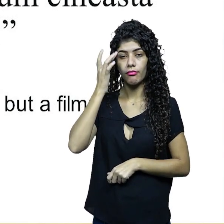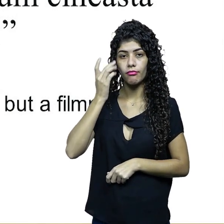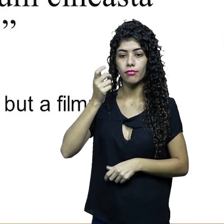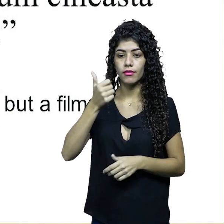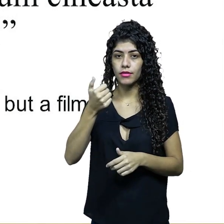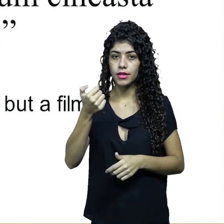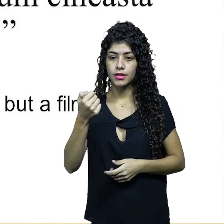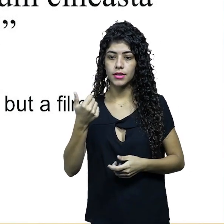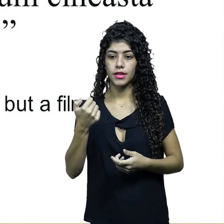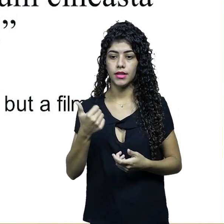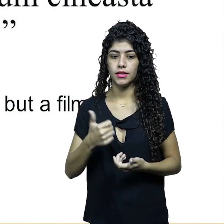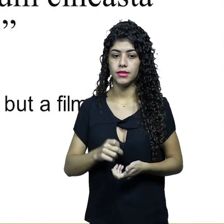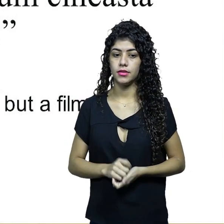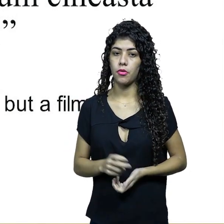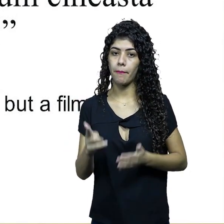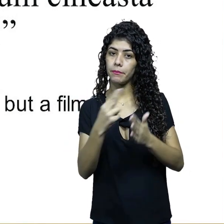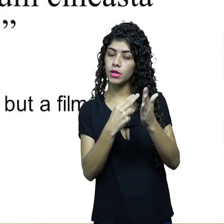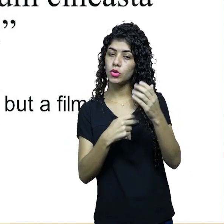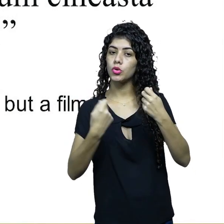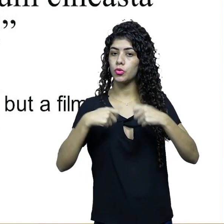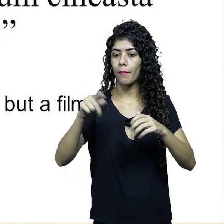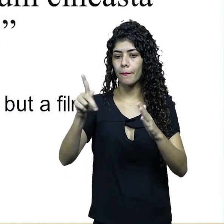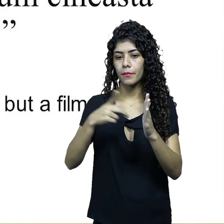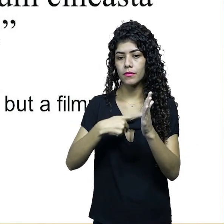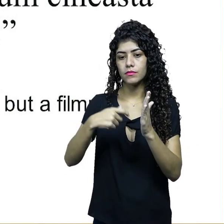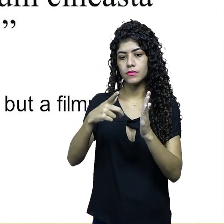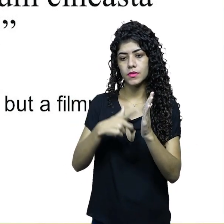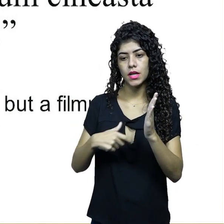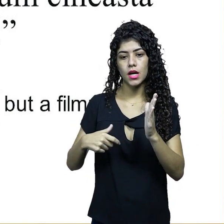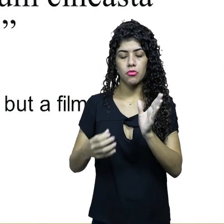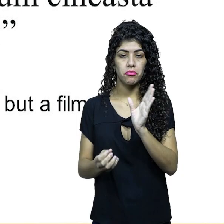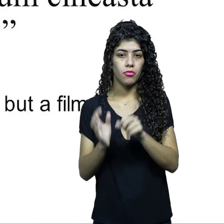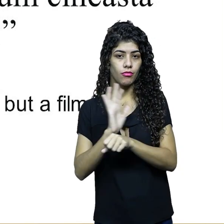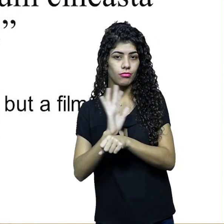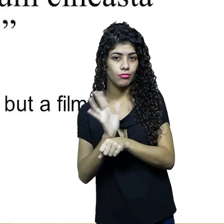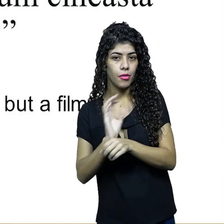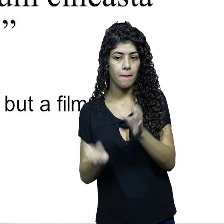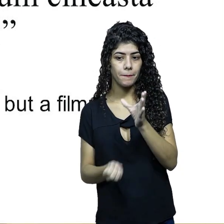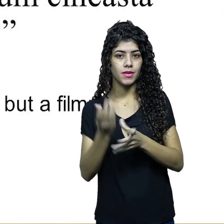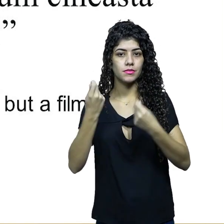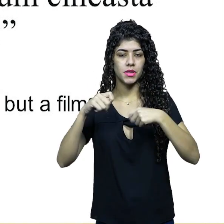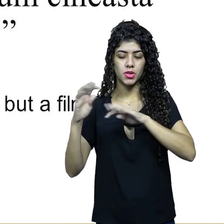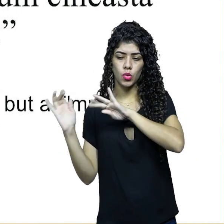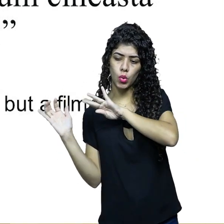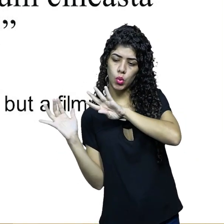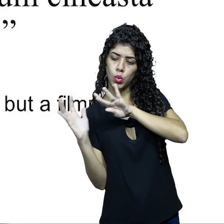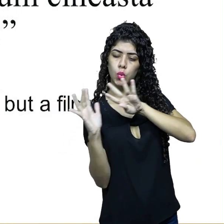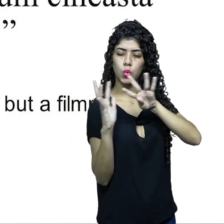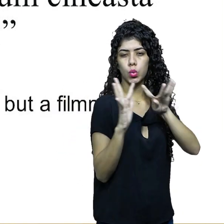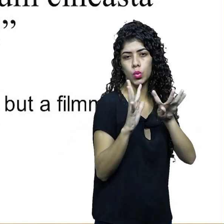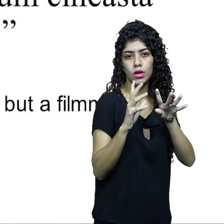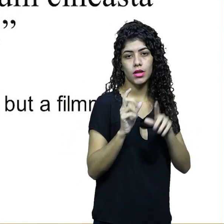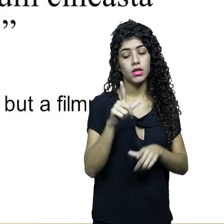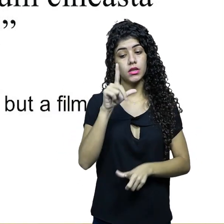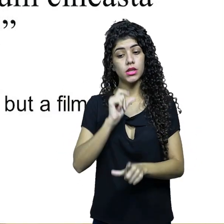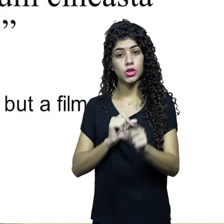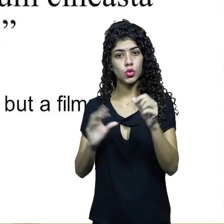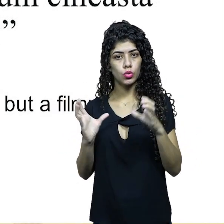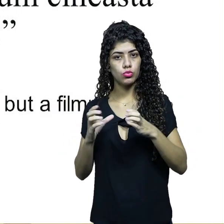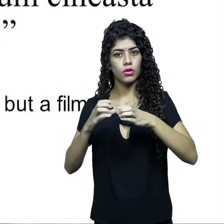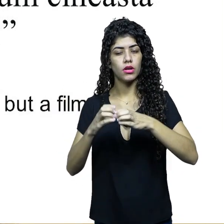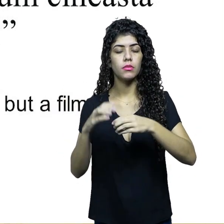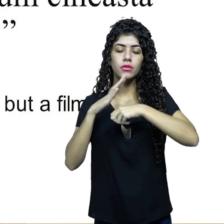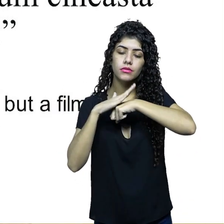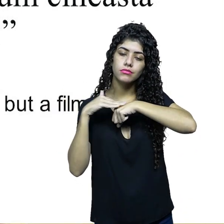mas um cineasta precisa de um exército. Então, montem a sua equipe com carinho, montem a